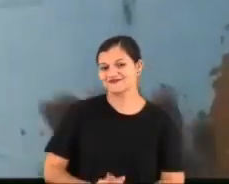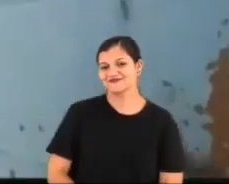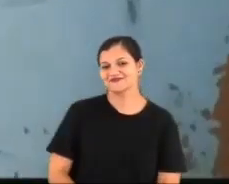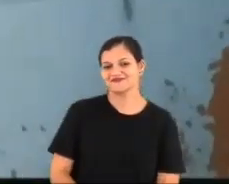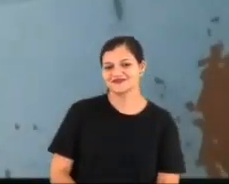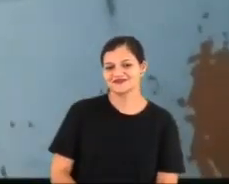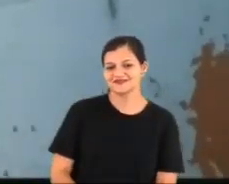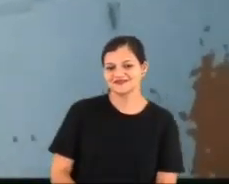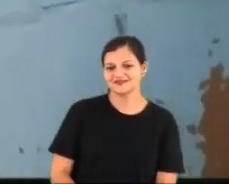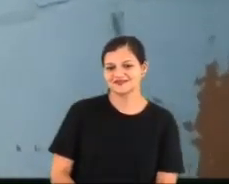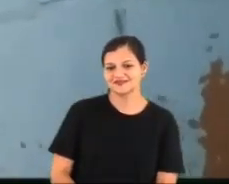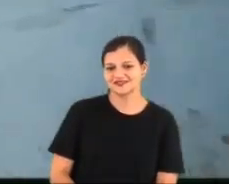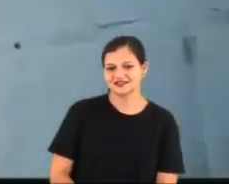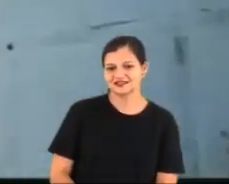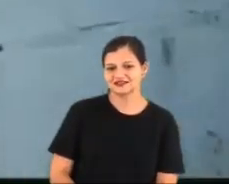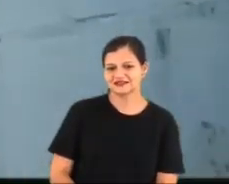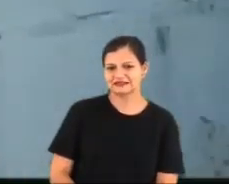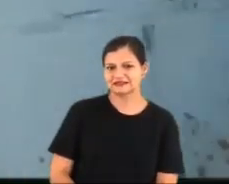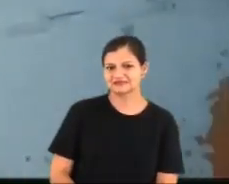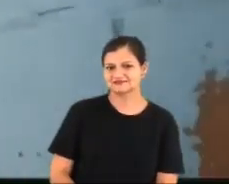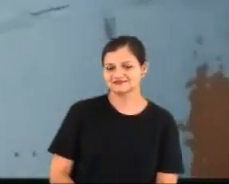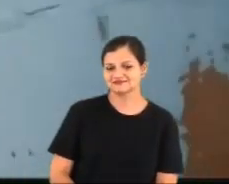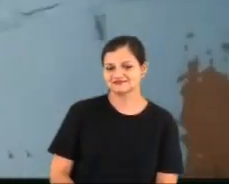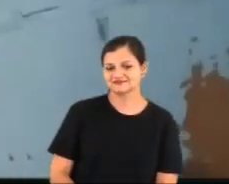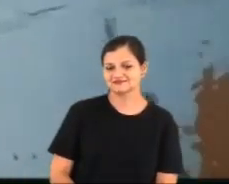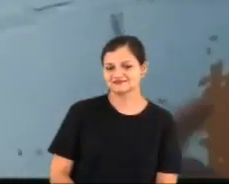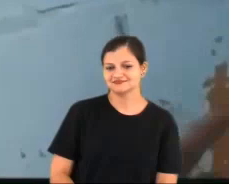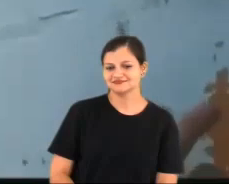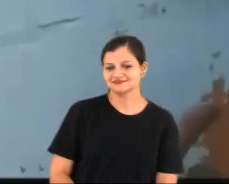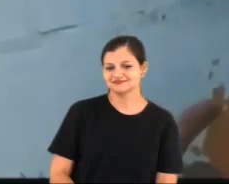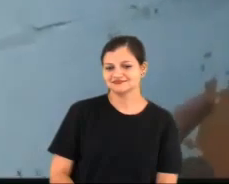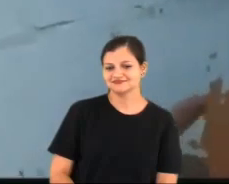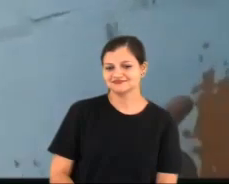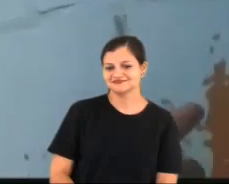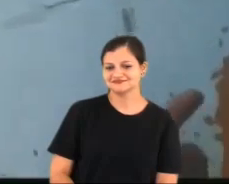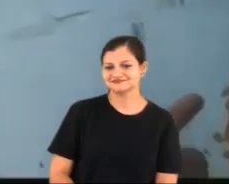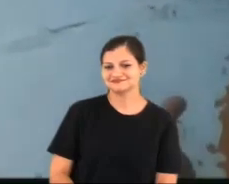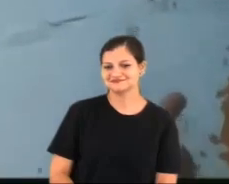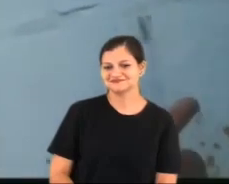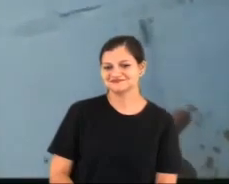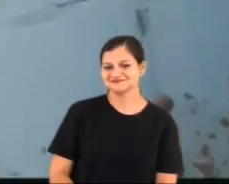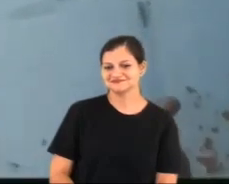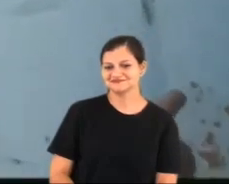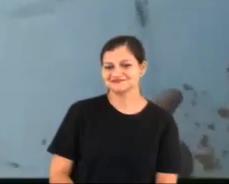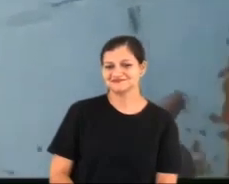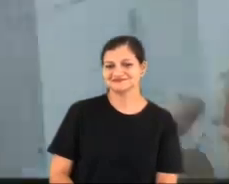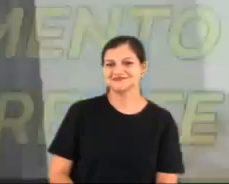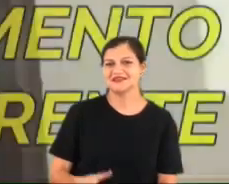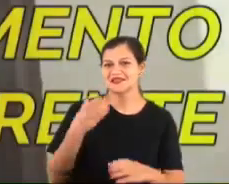E a cada sorriso teu, sempre me fala pra você.